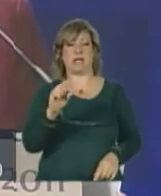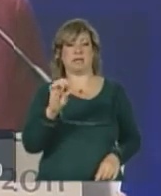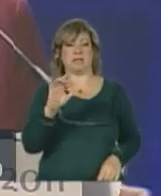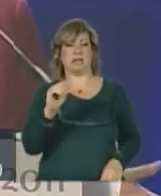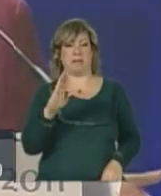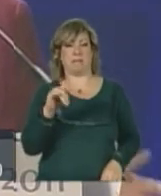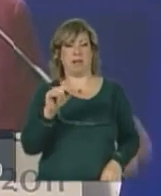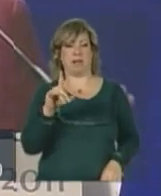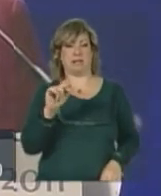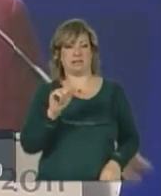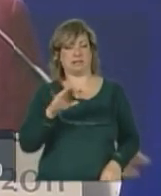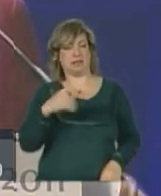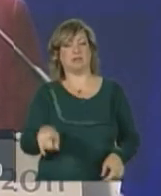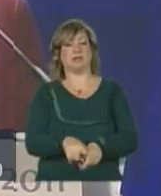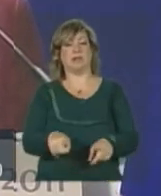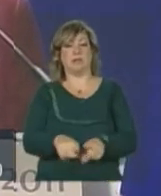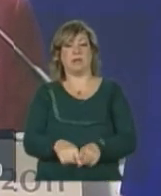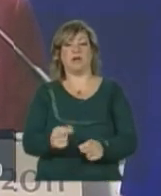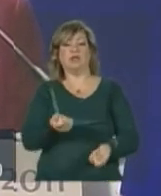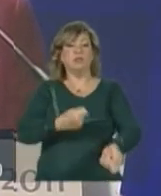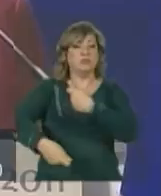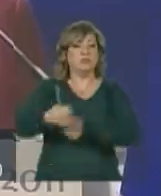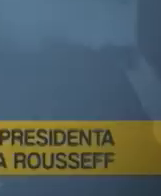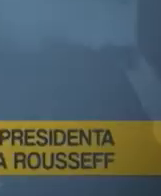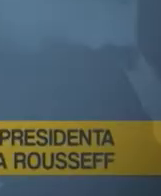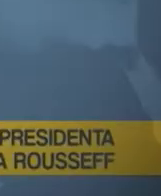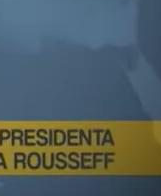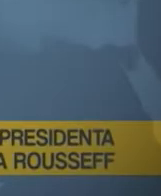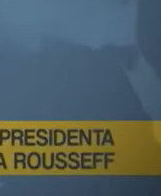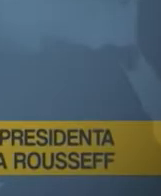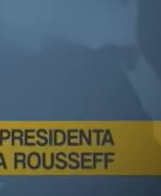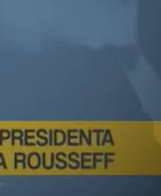bancos, para precisar e definir suas próprias medidas.